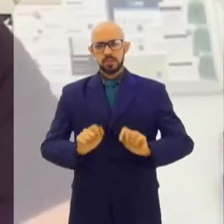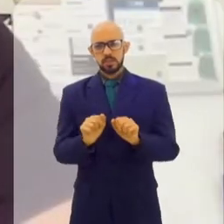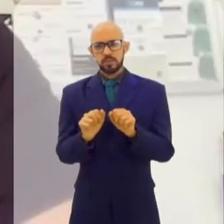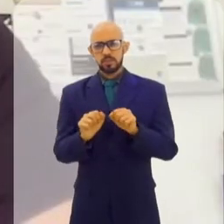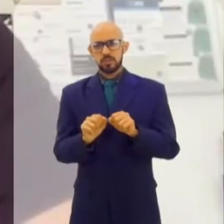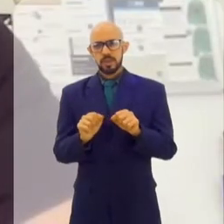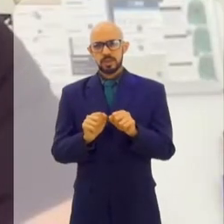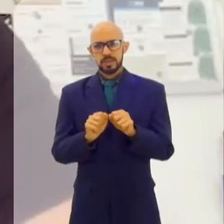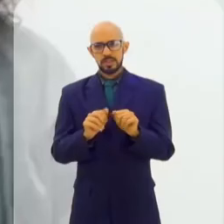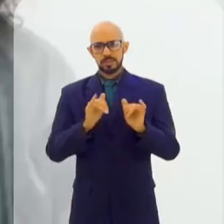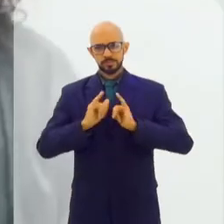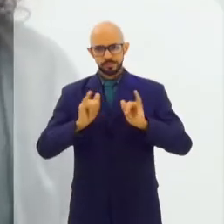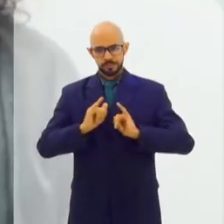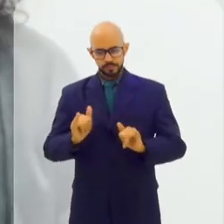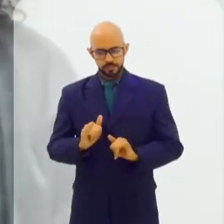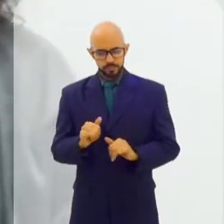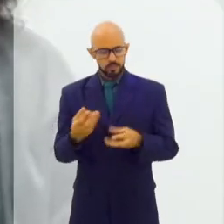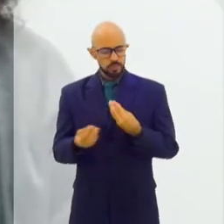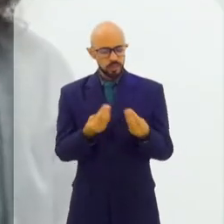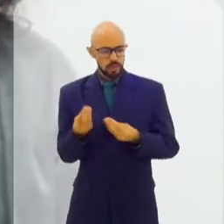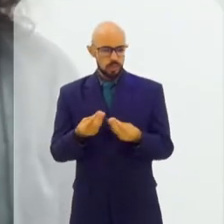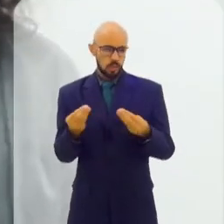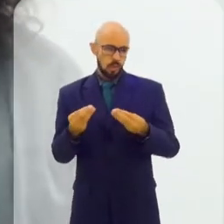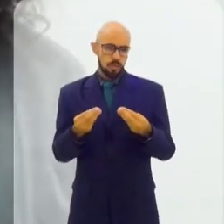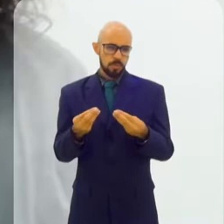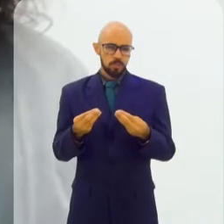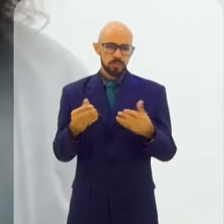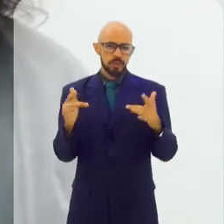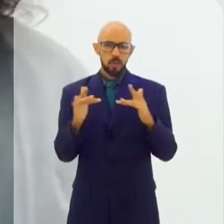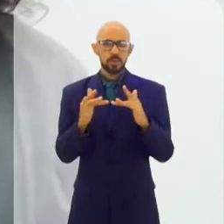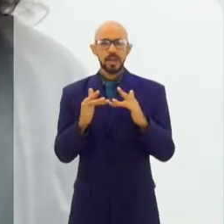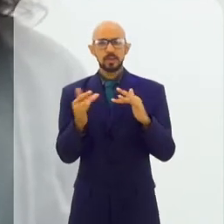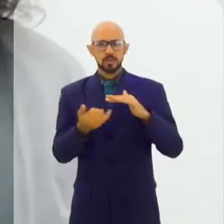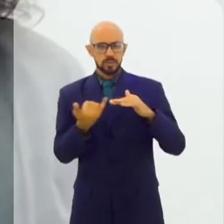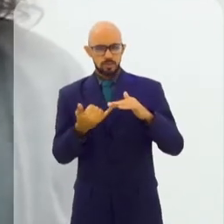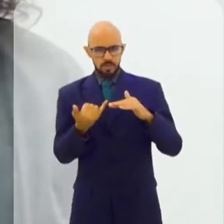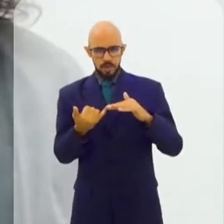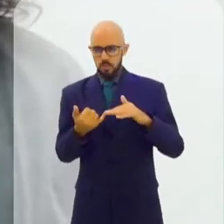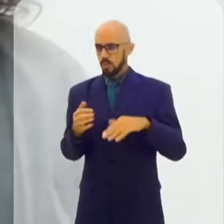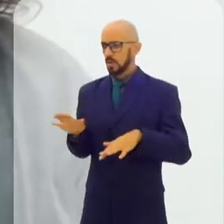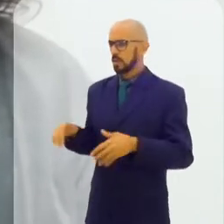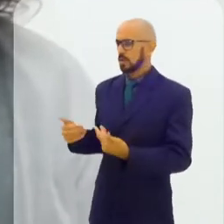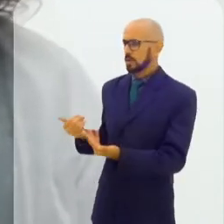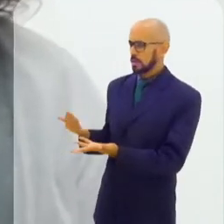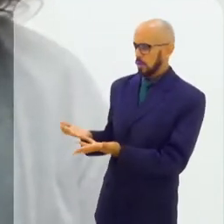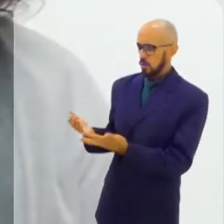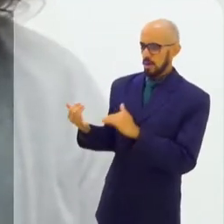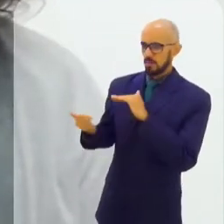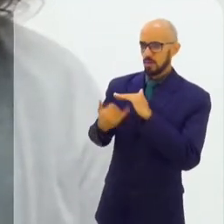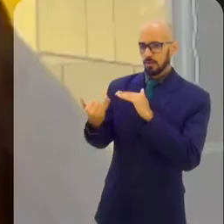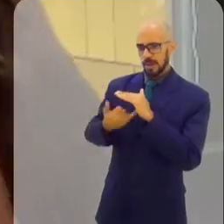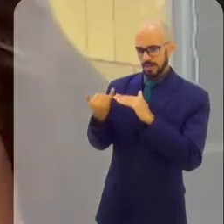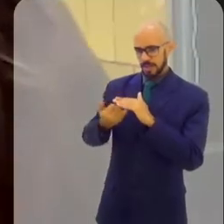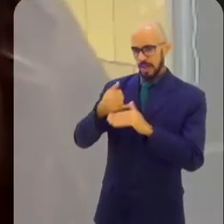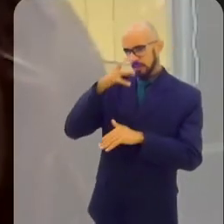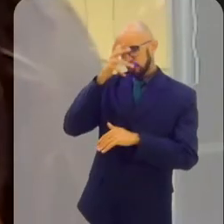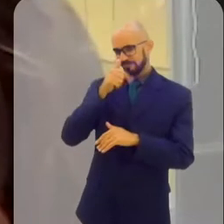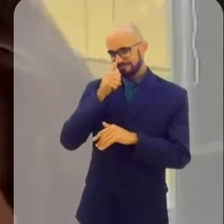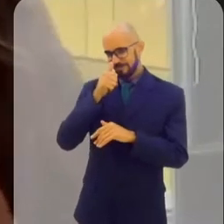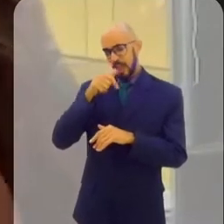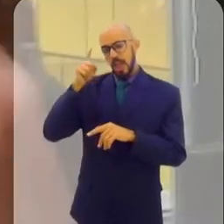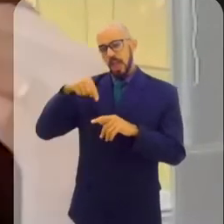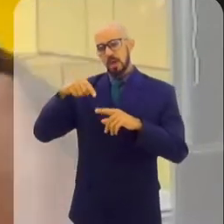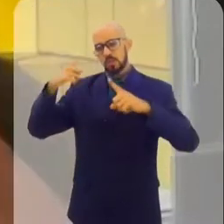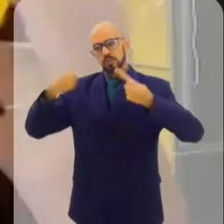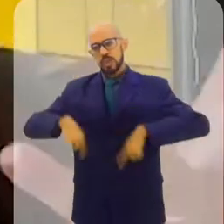trazer essas informações para o mapa e como lidar também com essa questão da informalidade nos estudos. Perfeito. Então, a informalidade é um